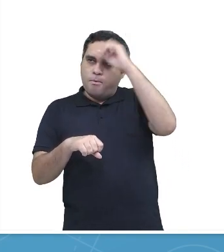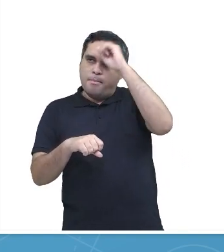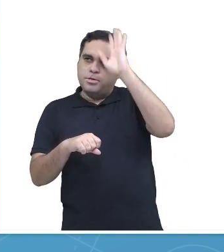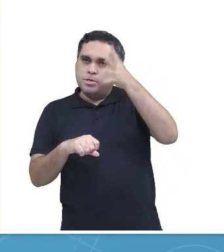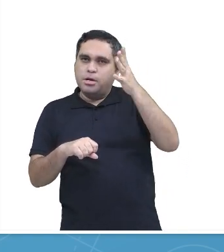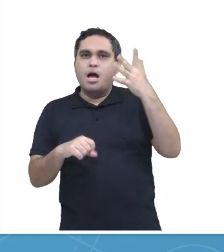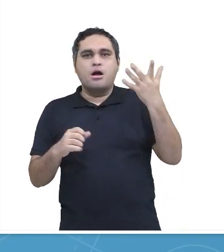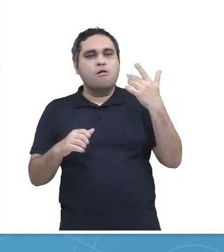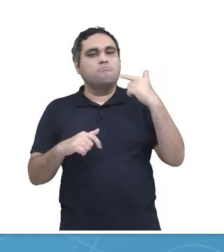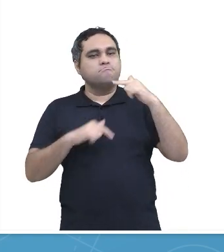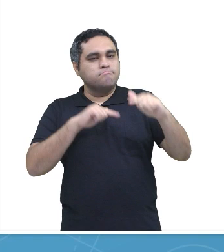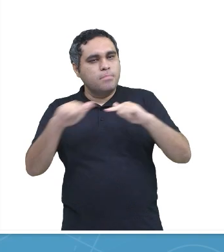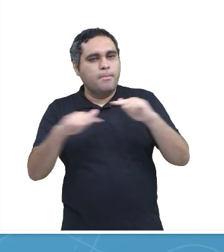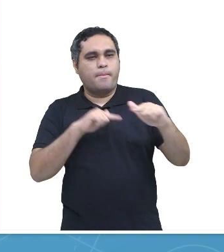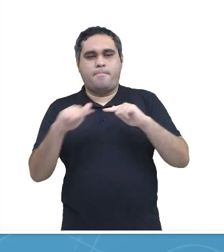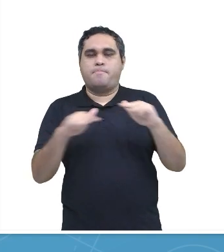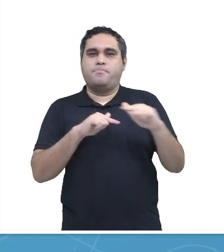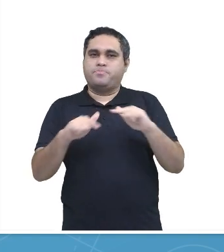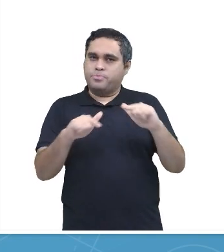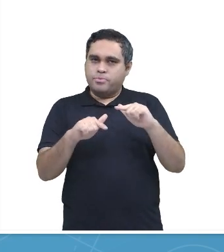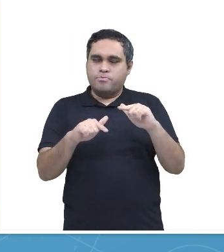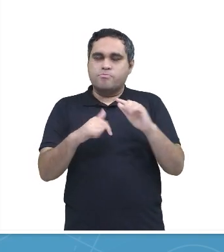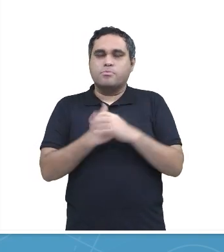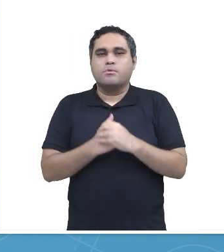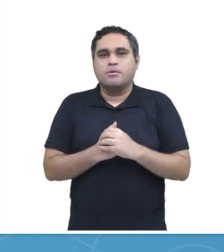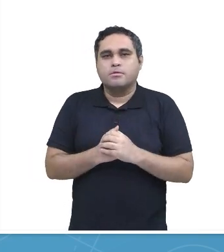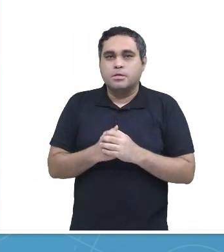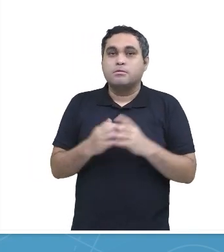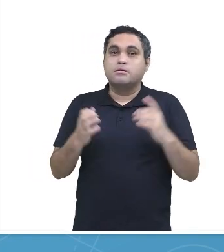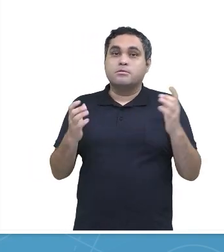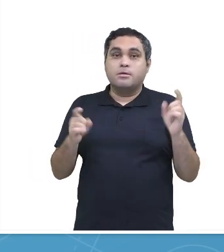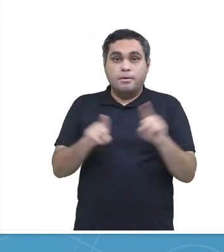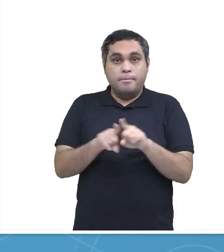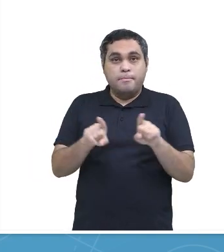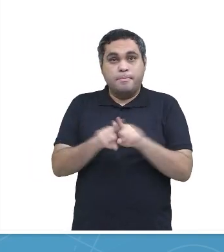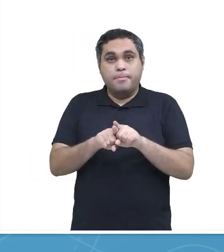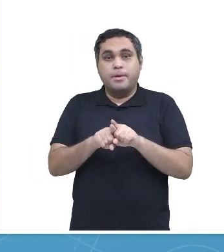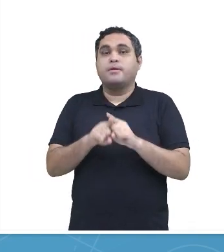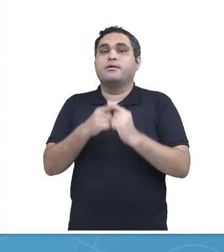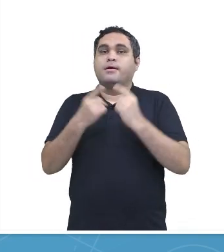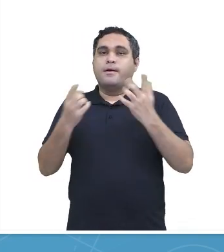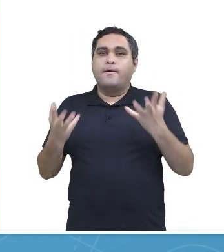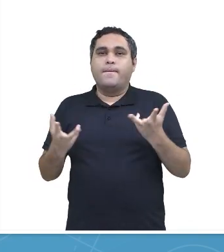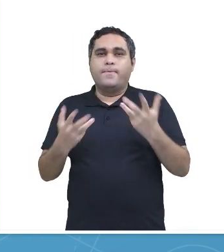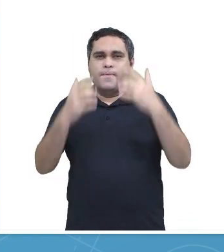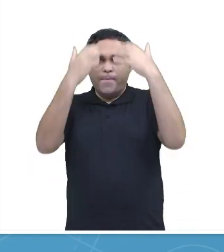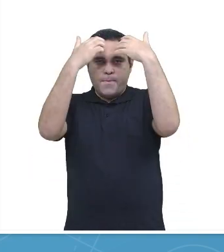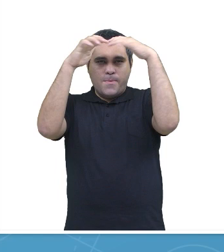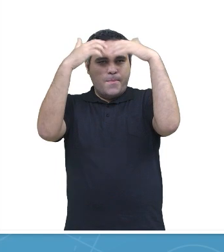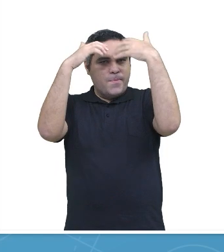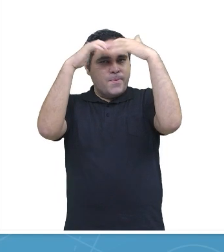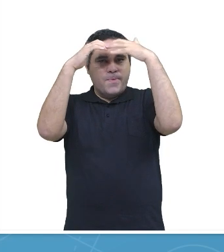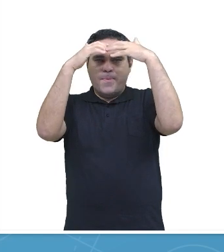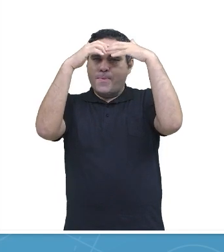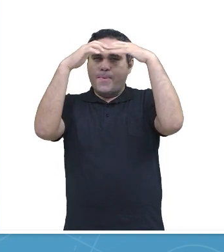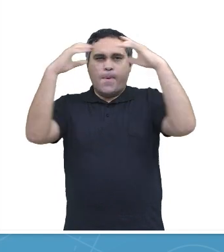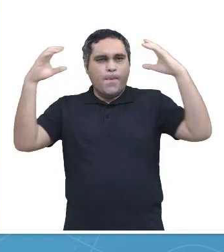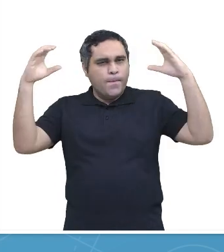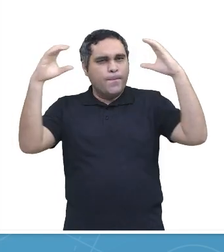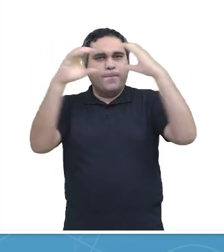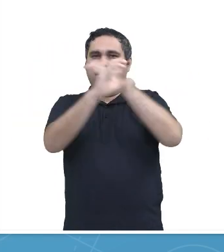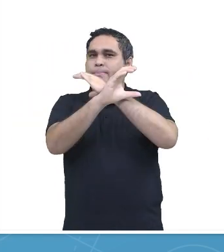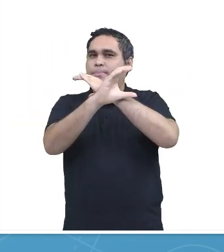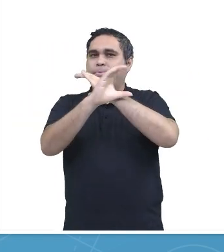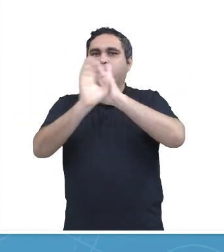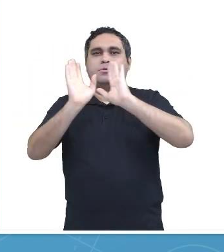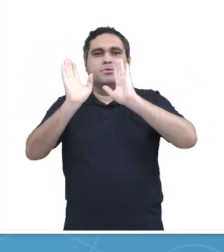sua graduação. E acontece também o auge da habilidade intelectual, ou seja, o adulto médio